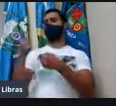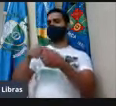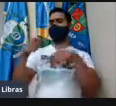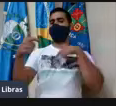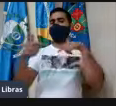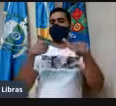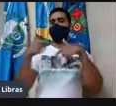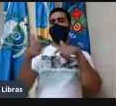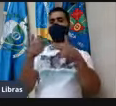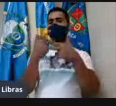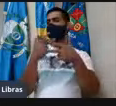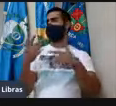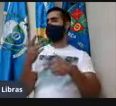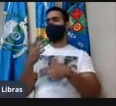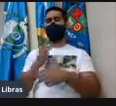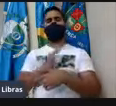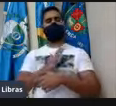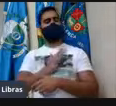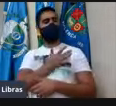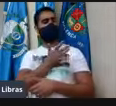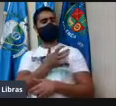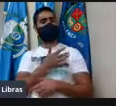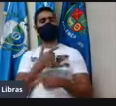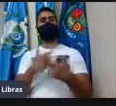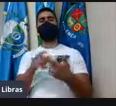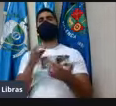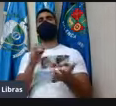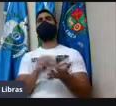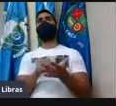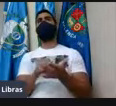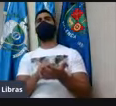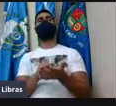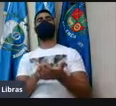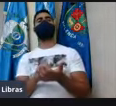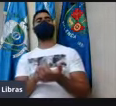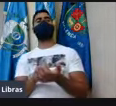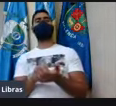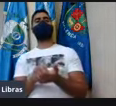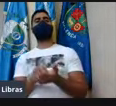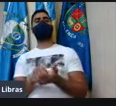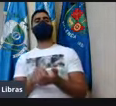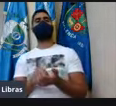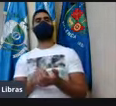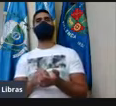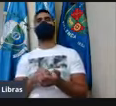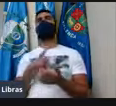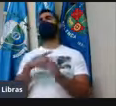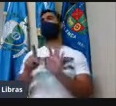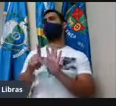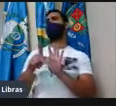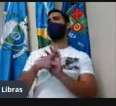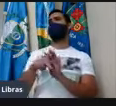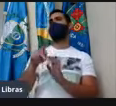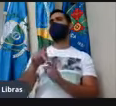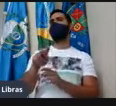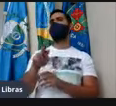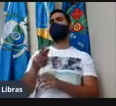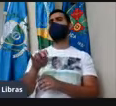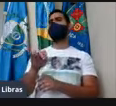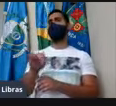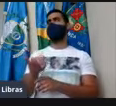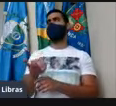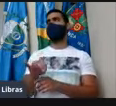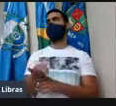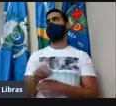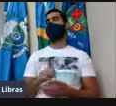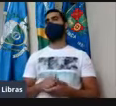serviço de forma covarde, por falta de um mínimo de briga pelo próprio PREV, porque o Tribunal de Contas, a gente sabe, ele é